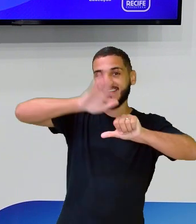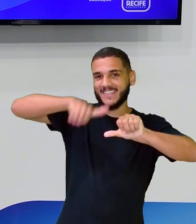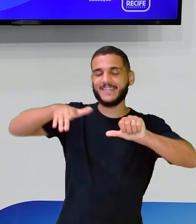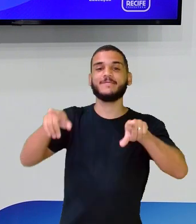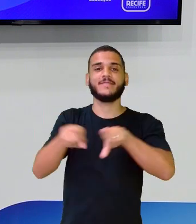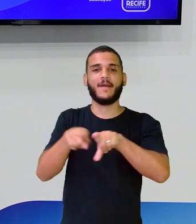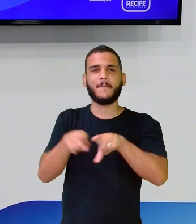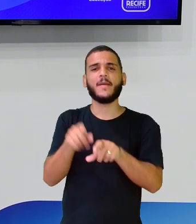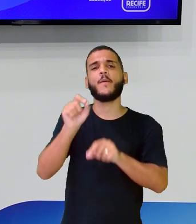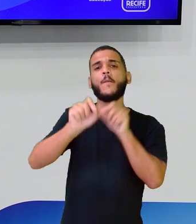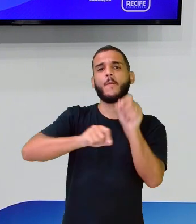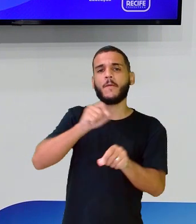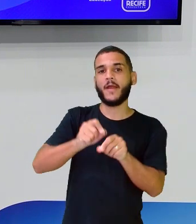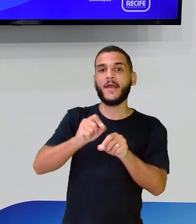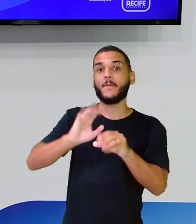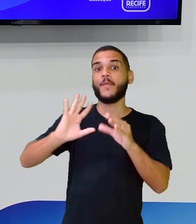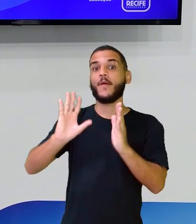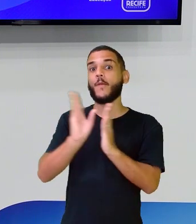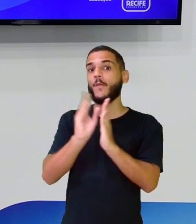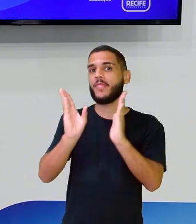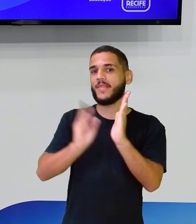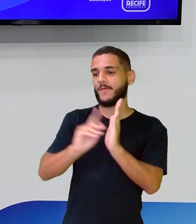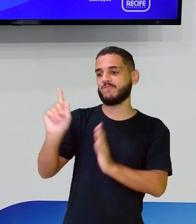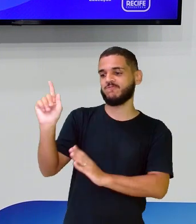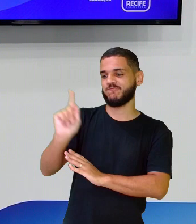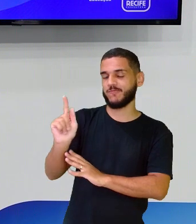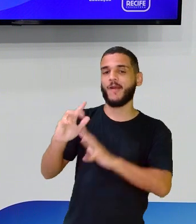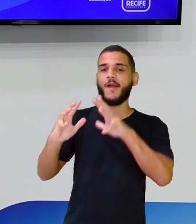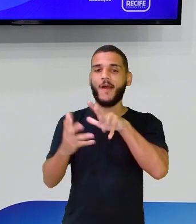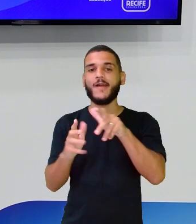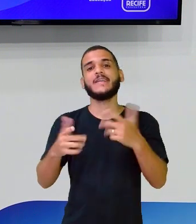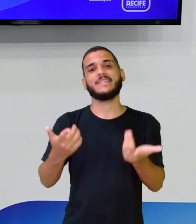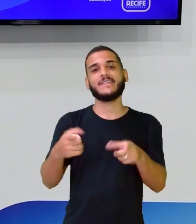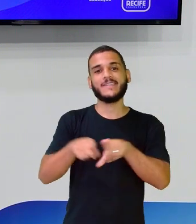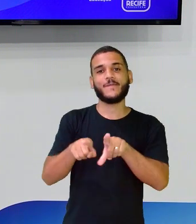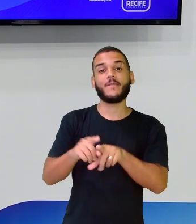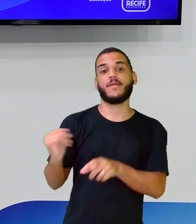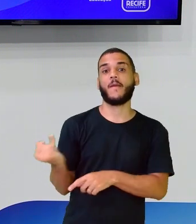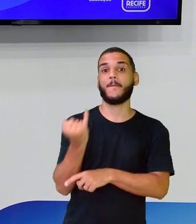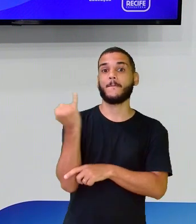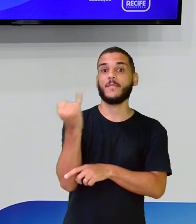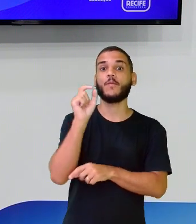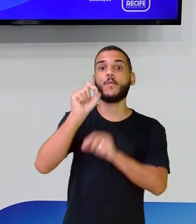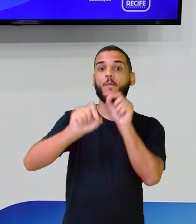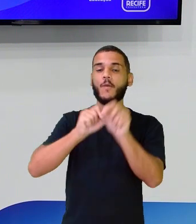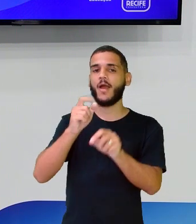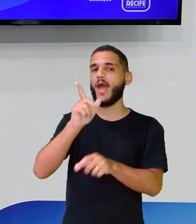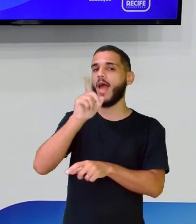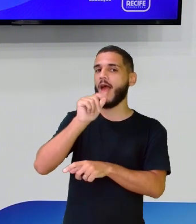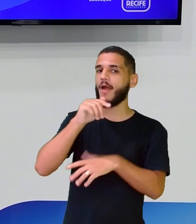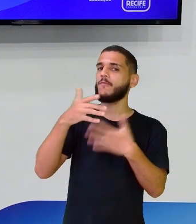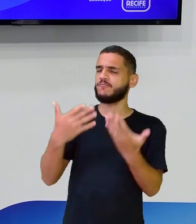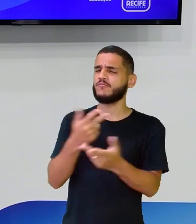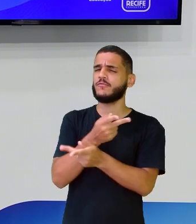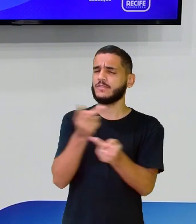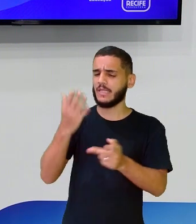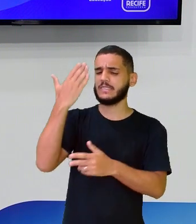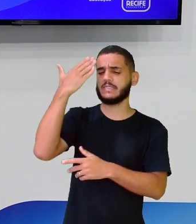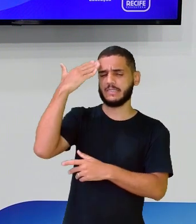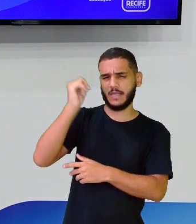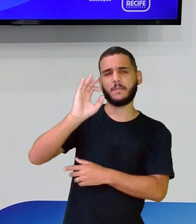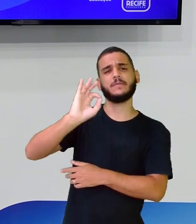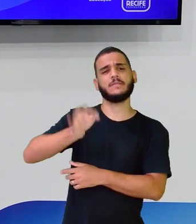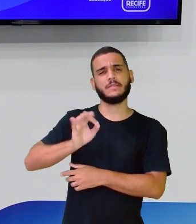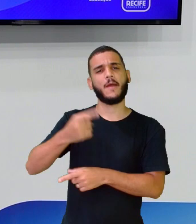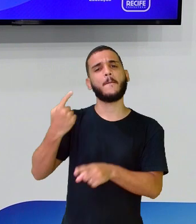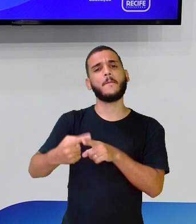um conteúdo de geografia sobre a importância das águas. E vocês já sabem com toda certeza